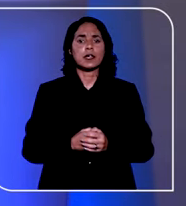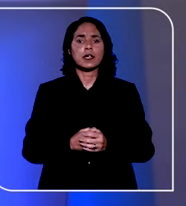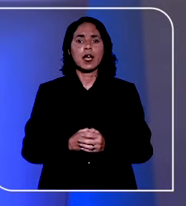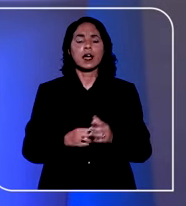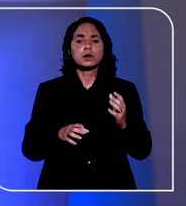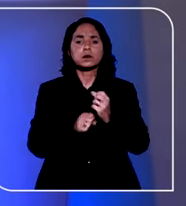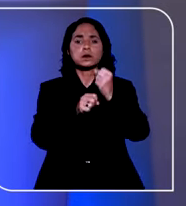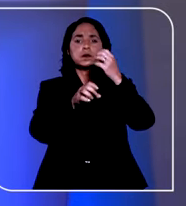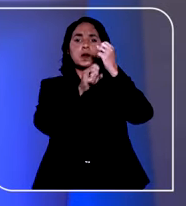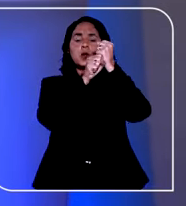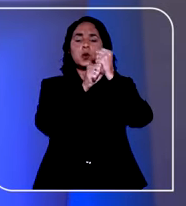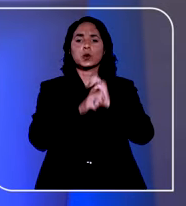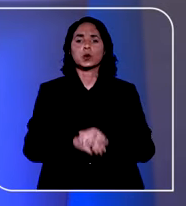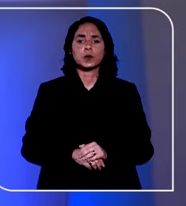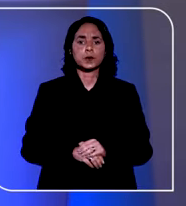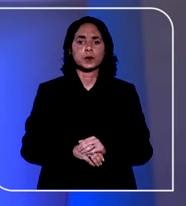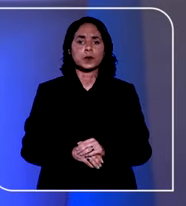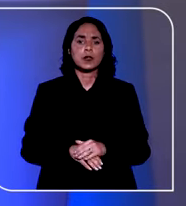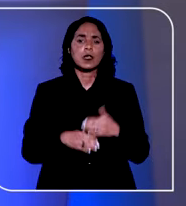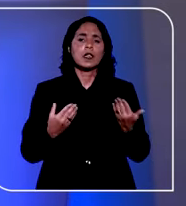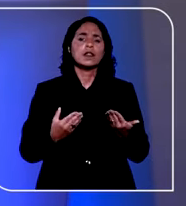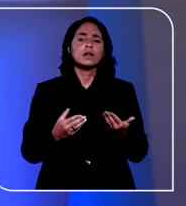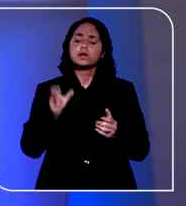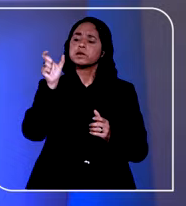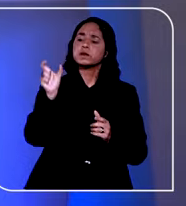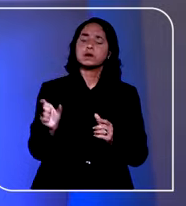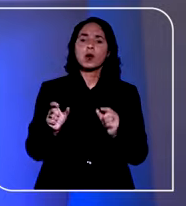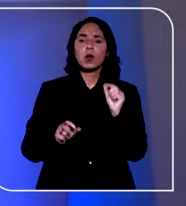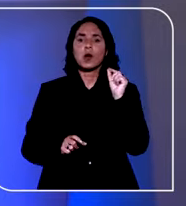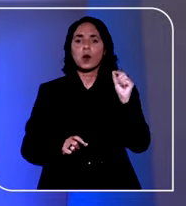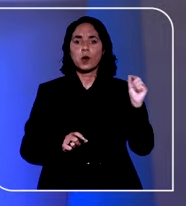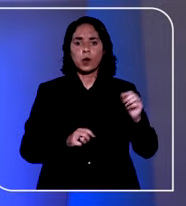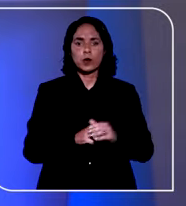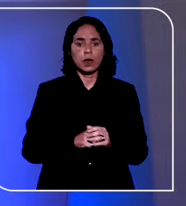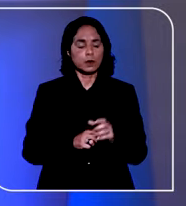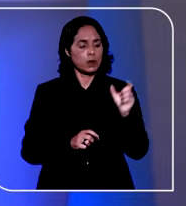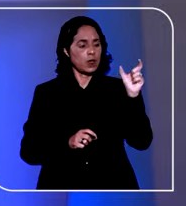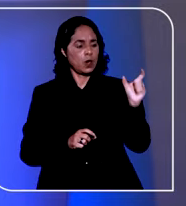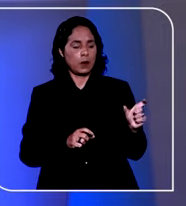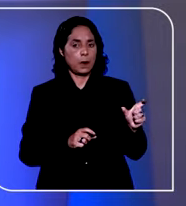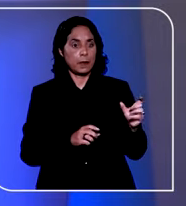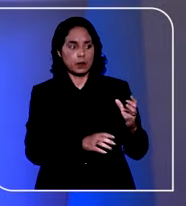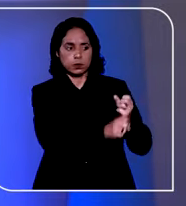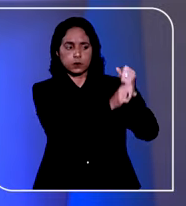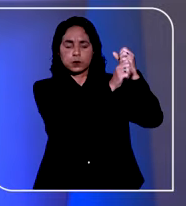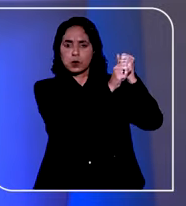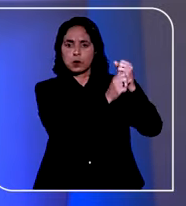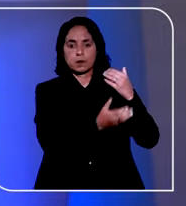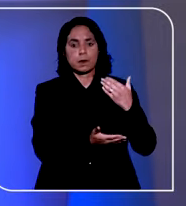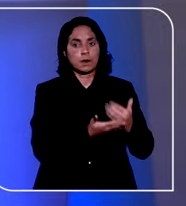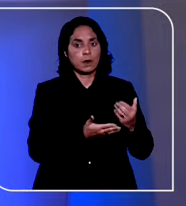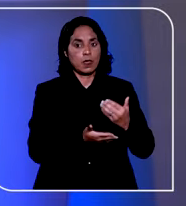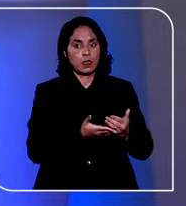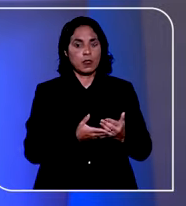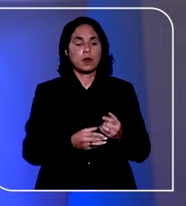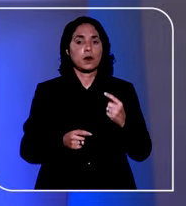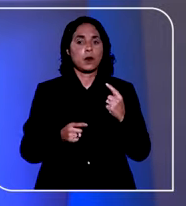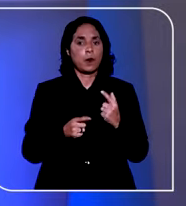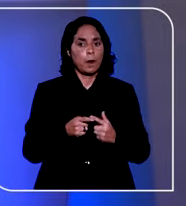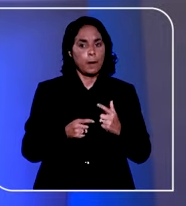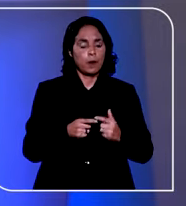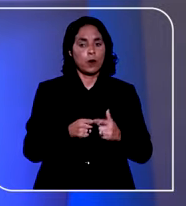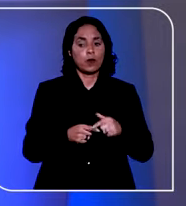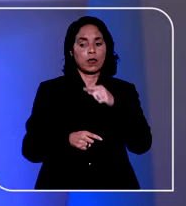lucros cessantes esse termo significa que uma das partes deixou de lucrar por causa da inadimplência